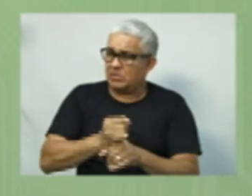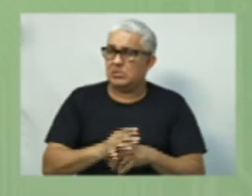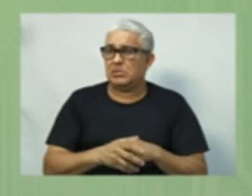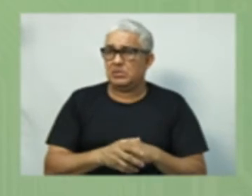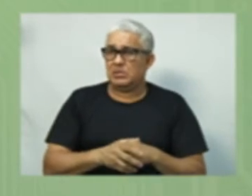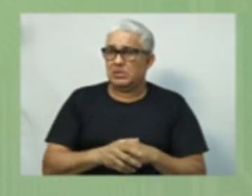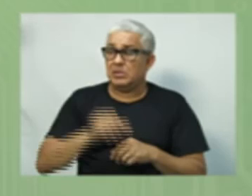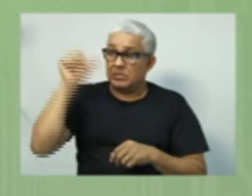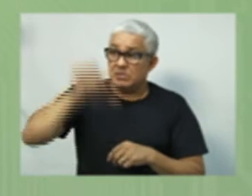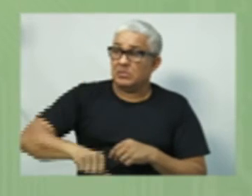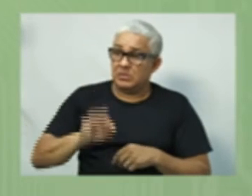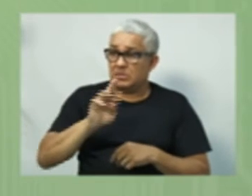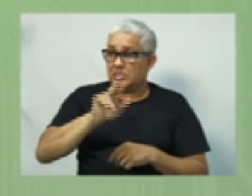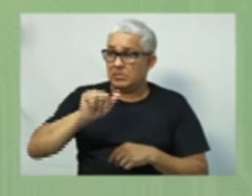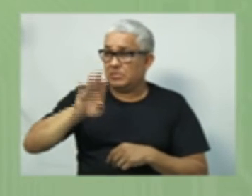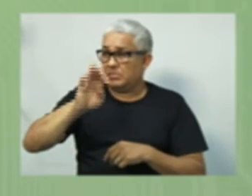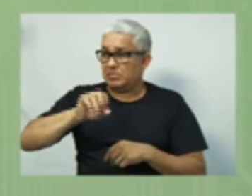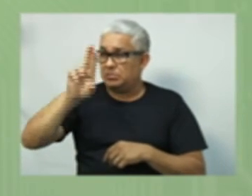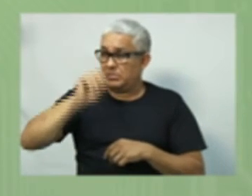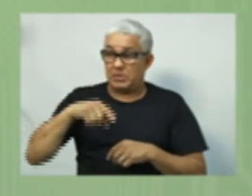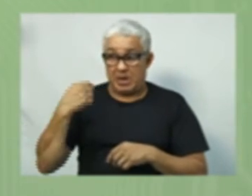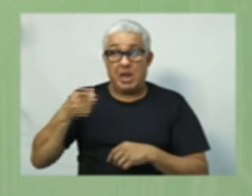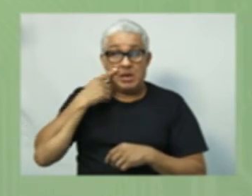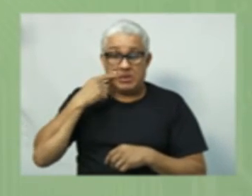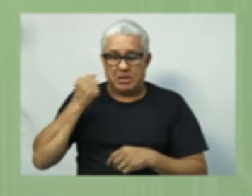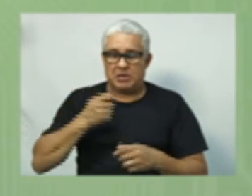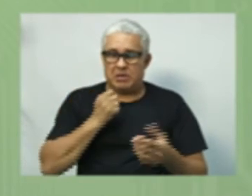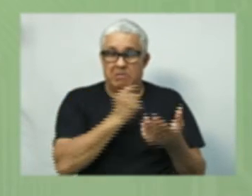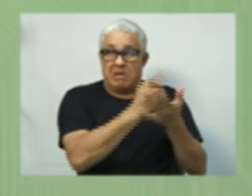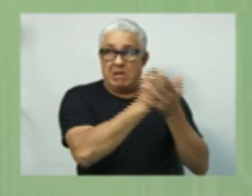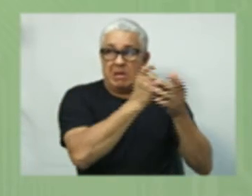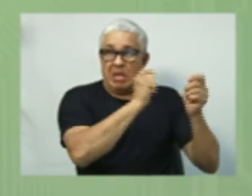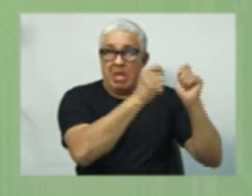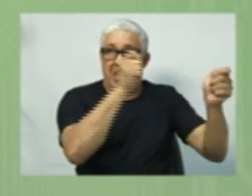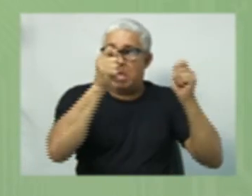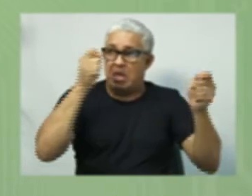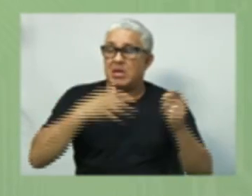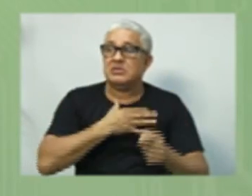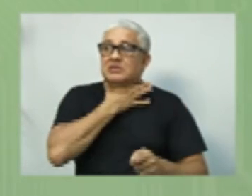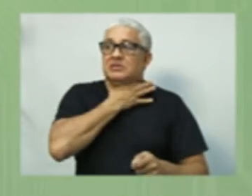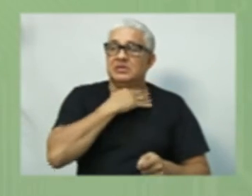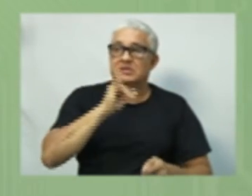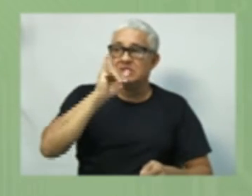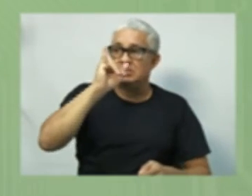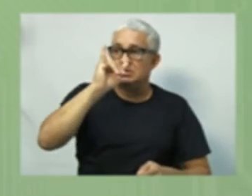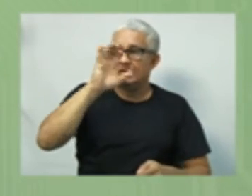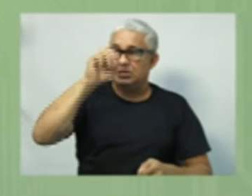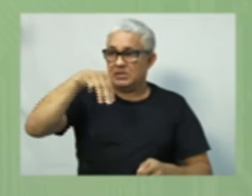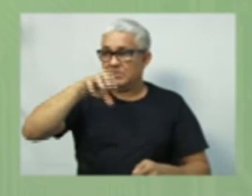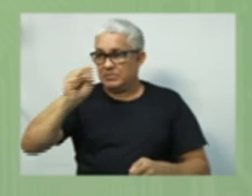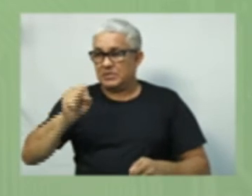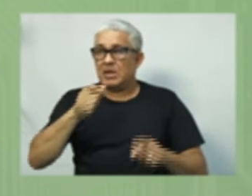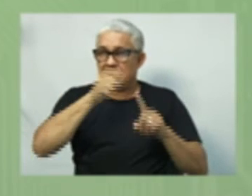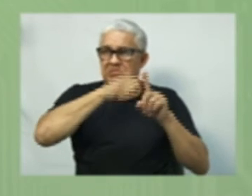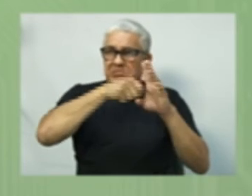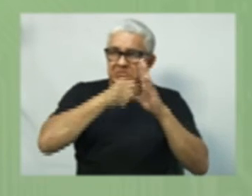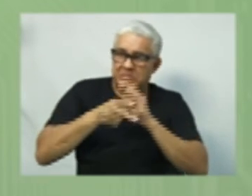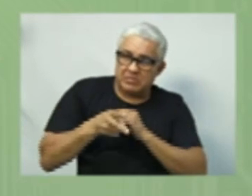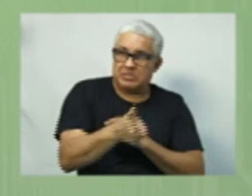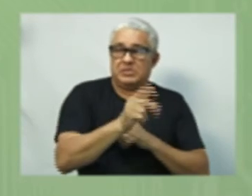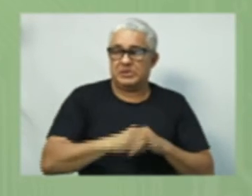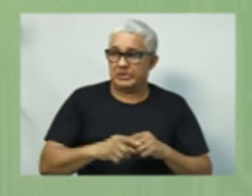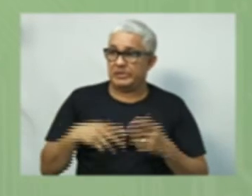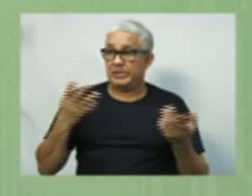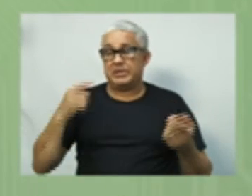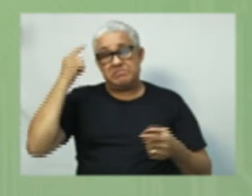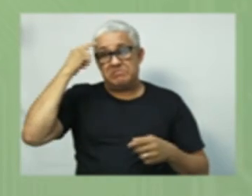tributos. Você tem que ver o quanto eu tenho de pagar só de ICMS todo mês. É uma loucura. Às vezes fico pensando